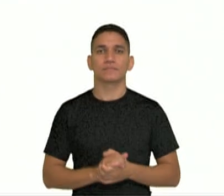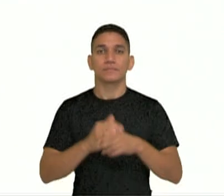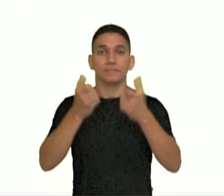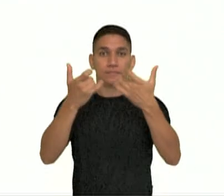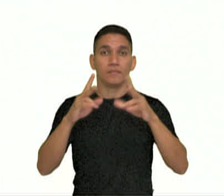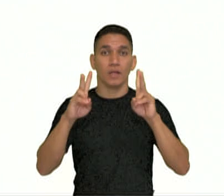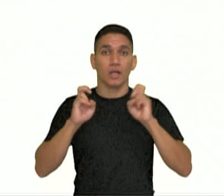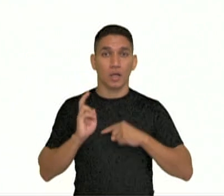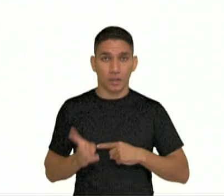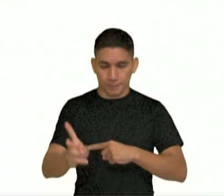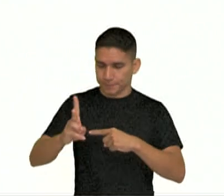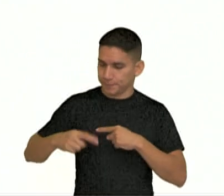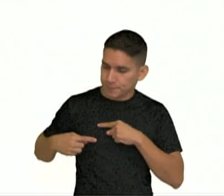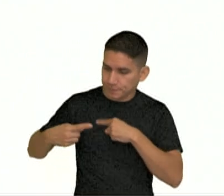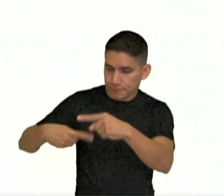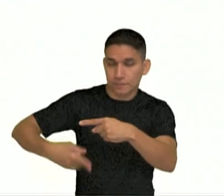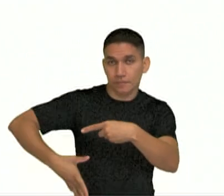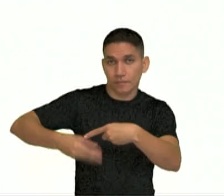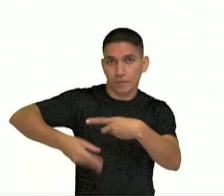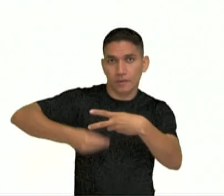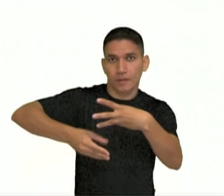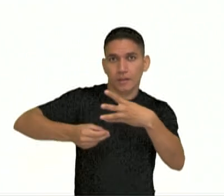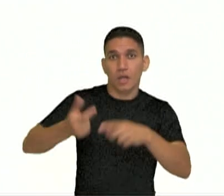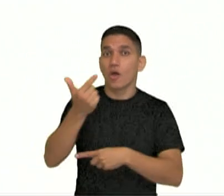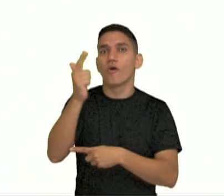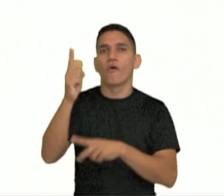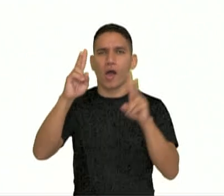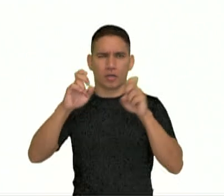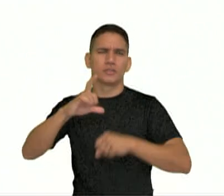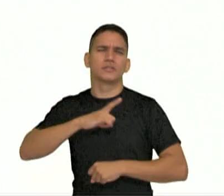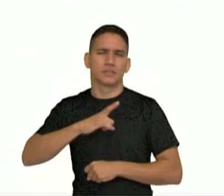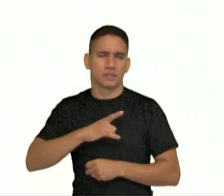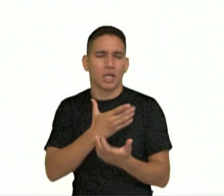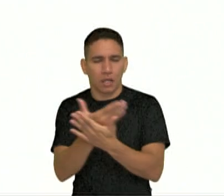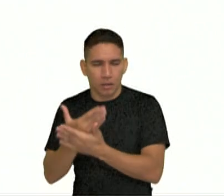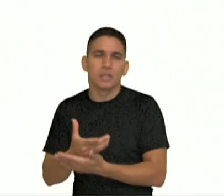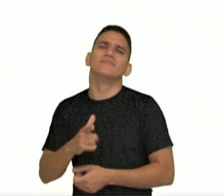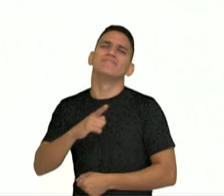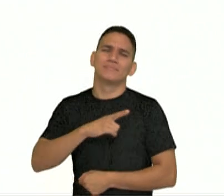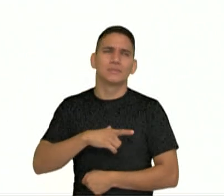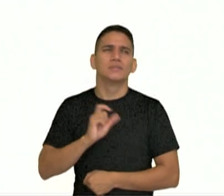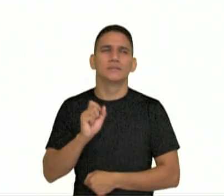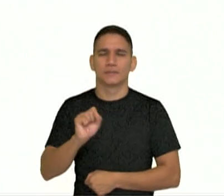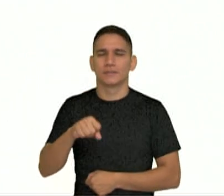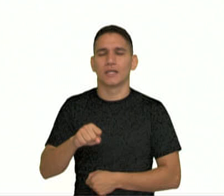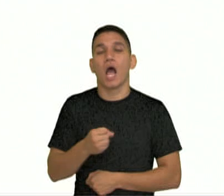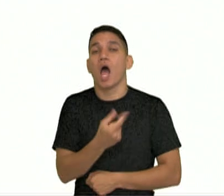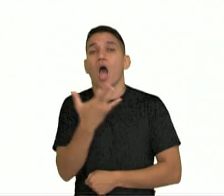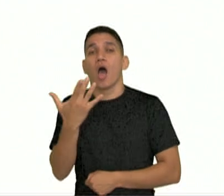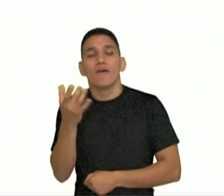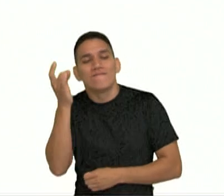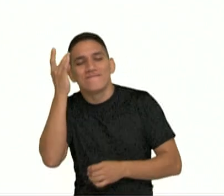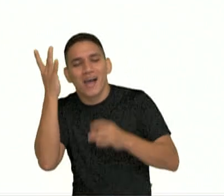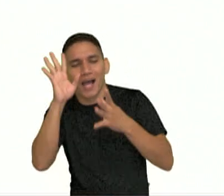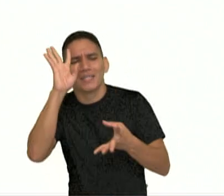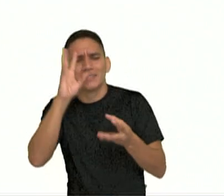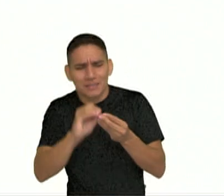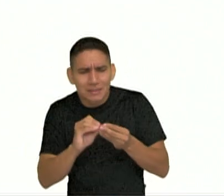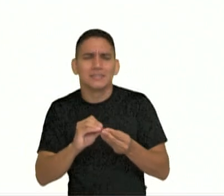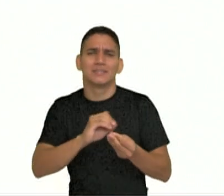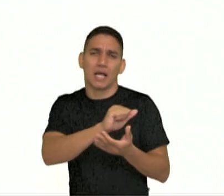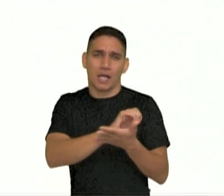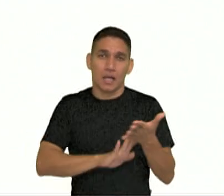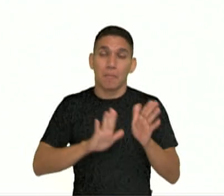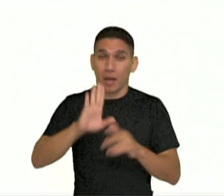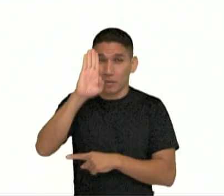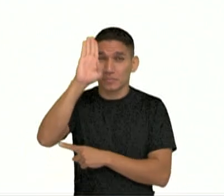Falando ainda de herança quantitativa, gente, tem outras coisas para a gente aprender? Tem. Outras coisas que facilitam a interpretação dos exercícios, mas